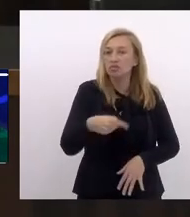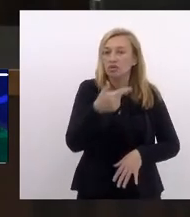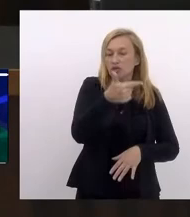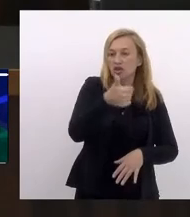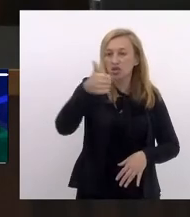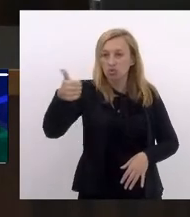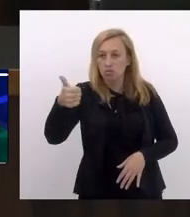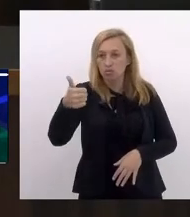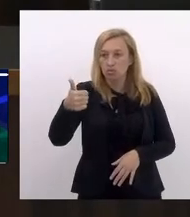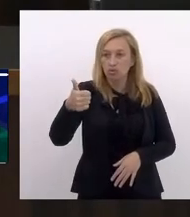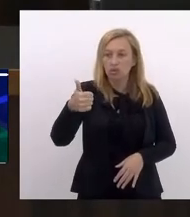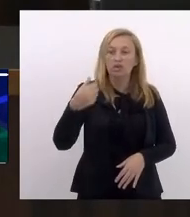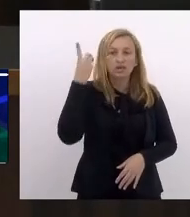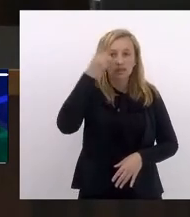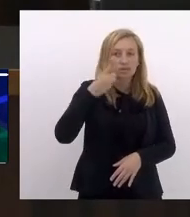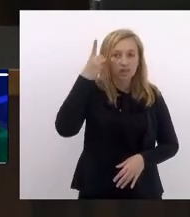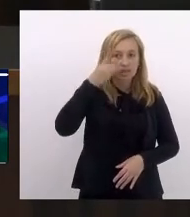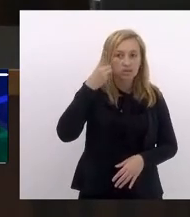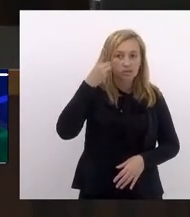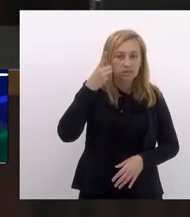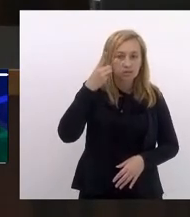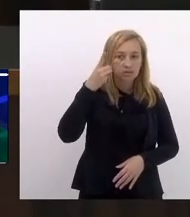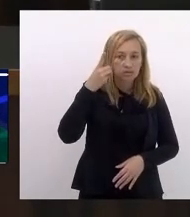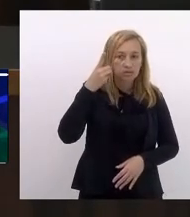5.021, deputado...